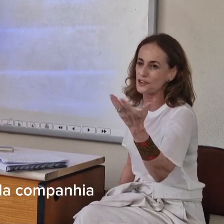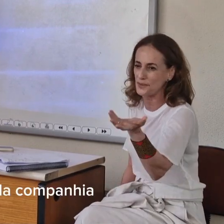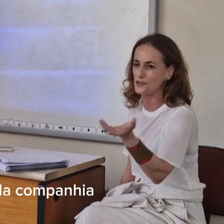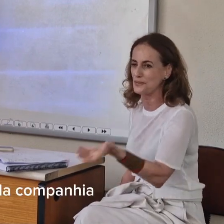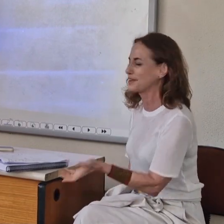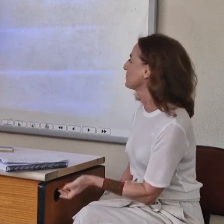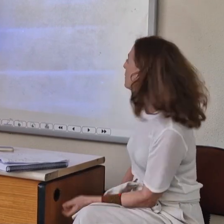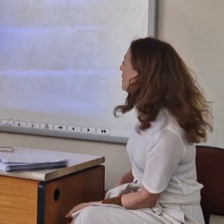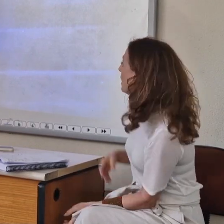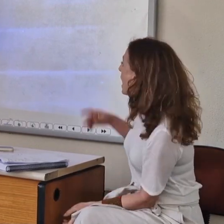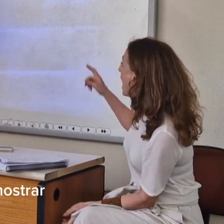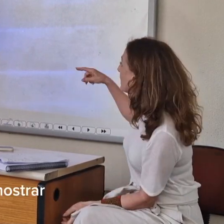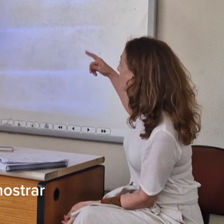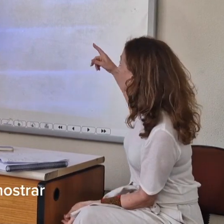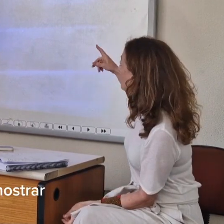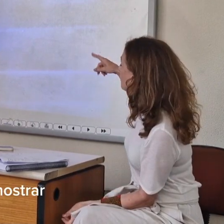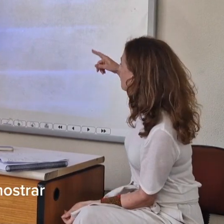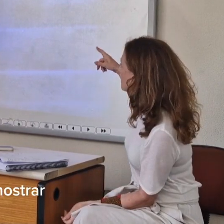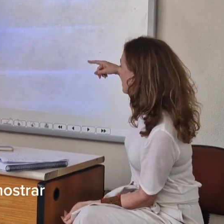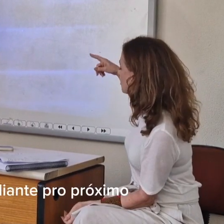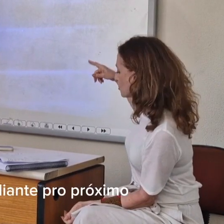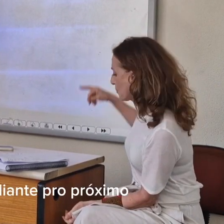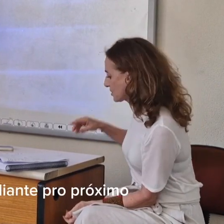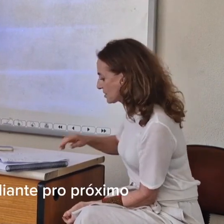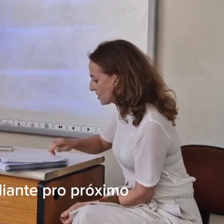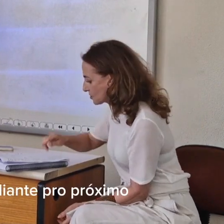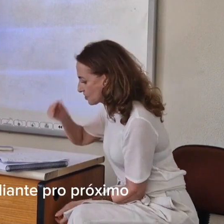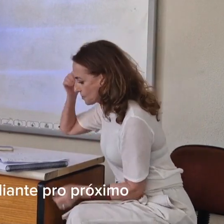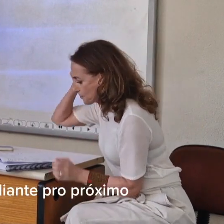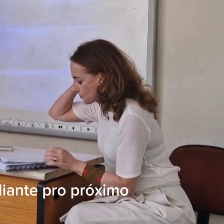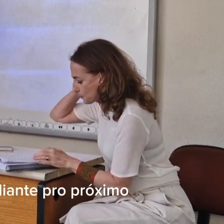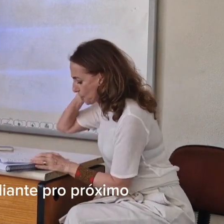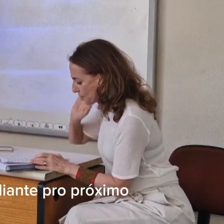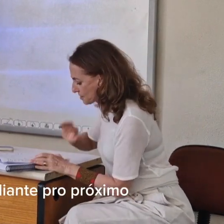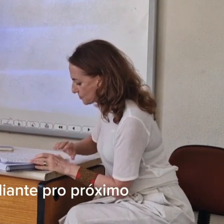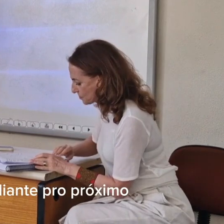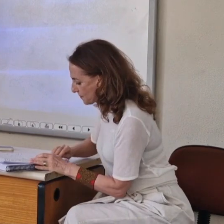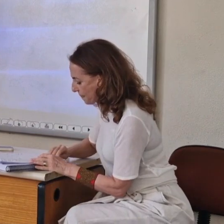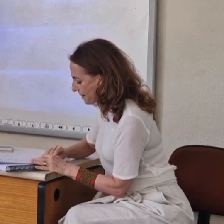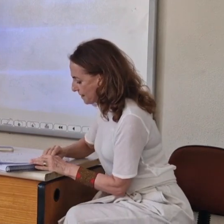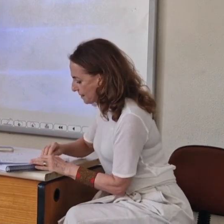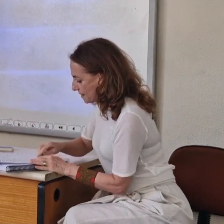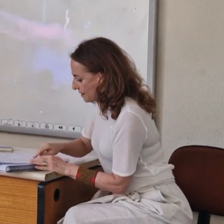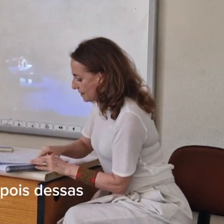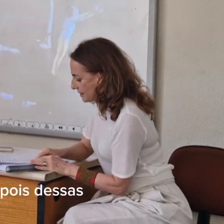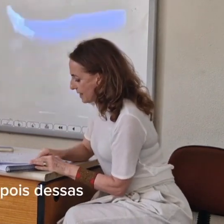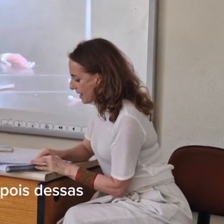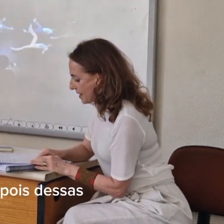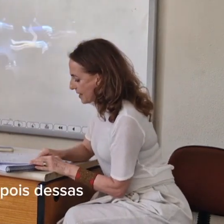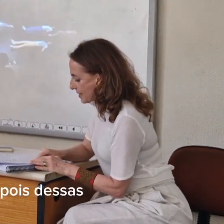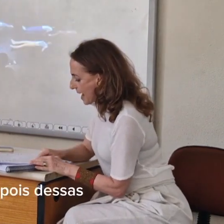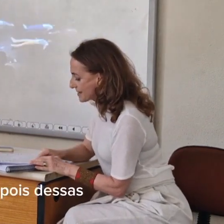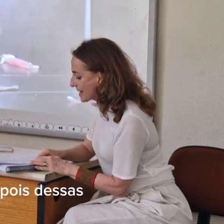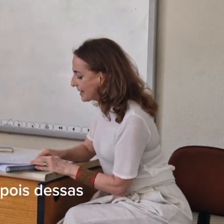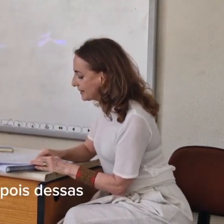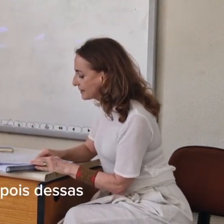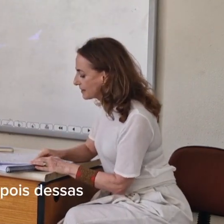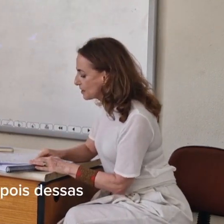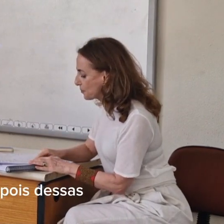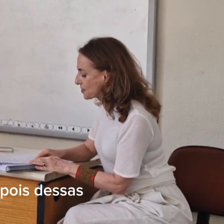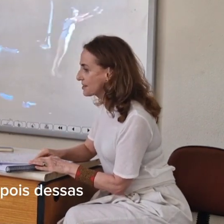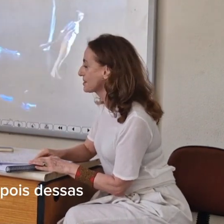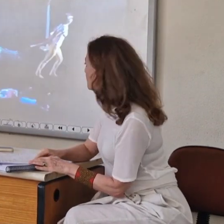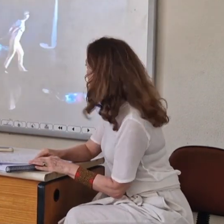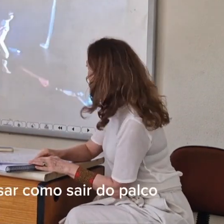Foi o primeiro nome da companhia. Aí eu vou mostrar, a gente pode seguir adiante, o próximo, que é a